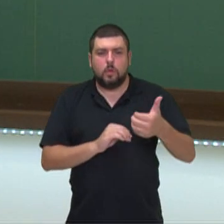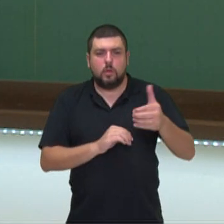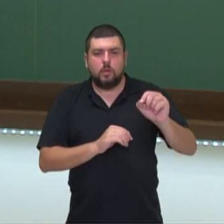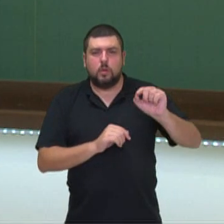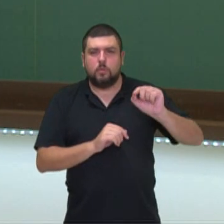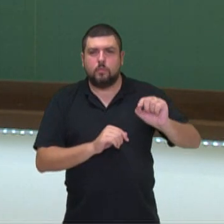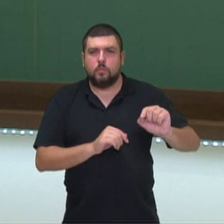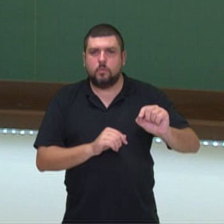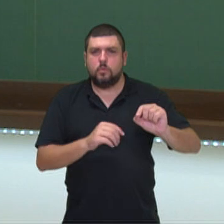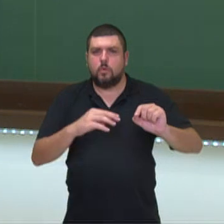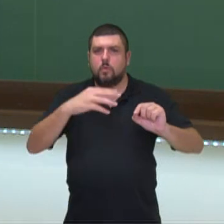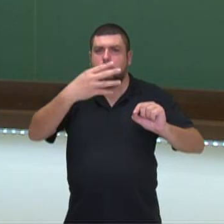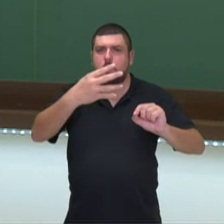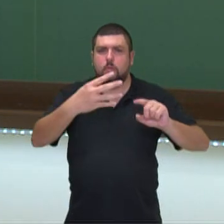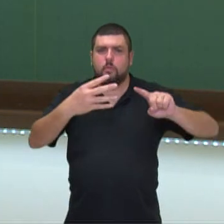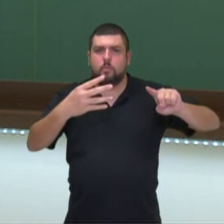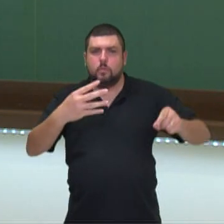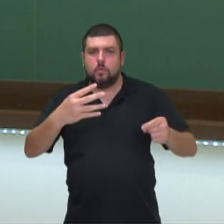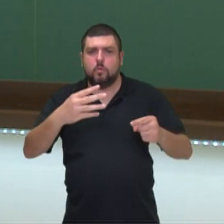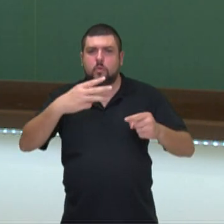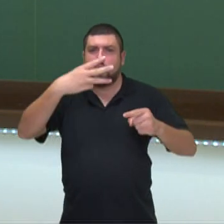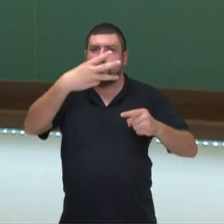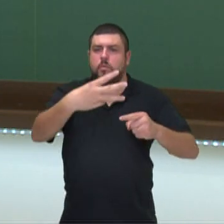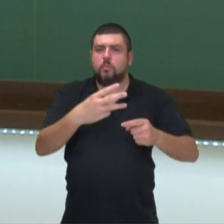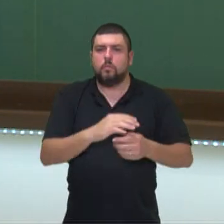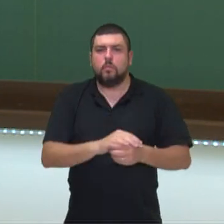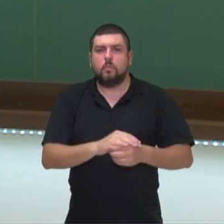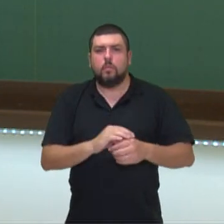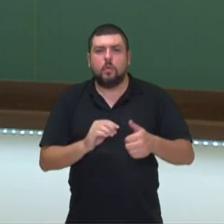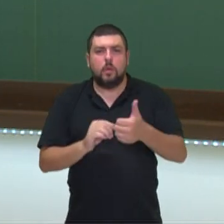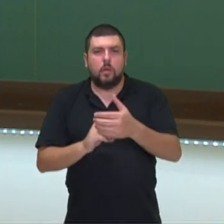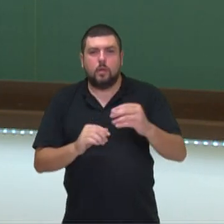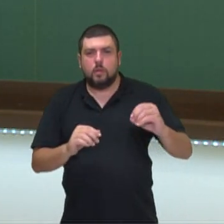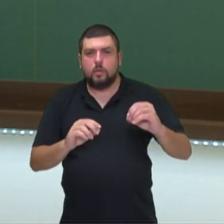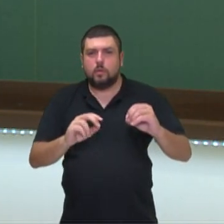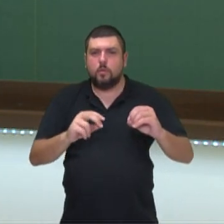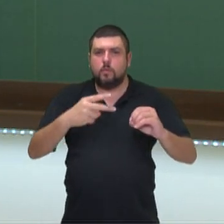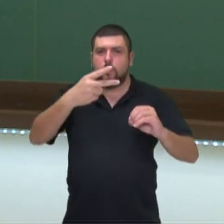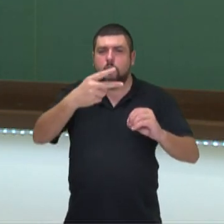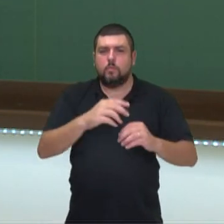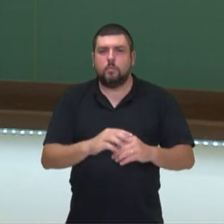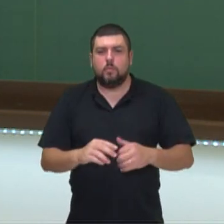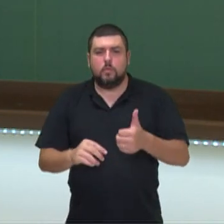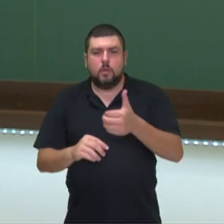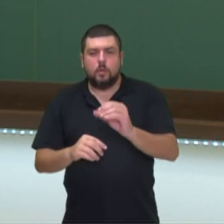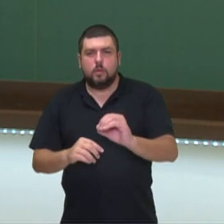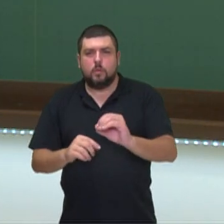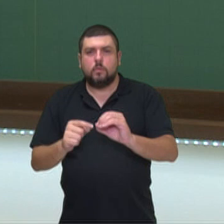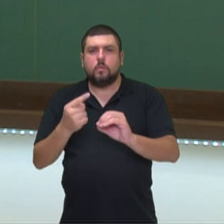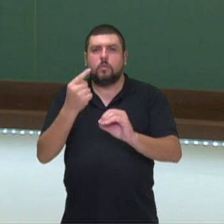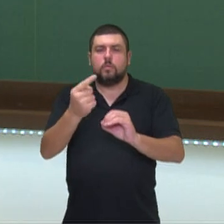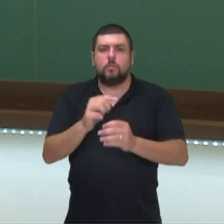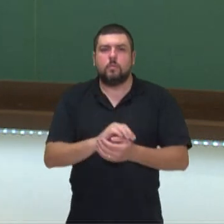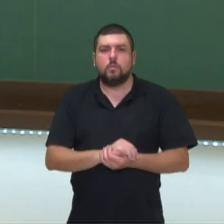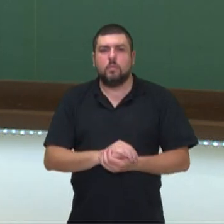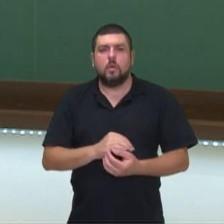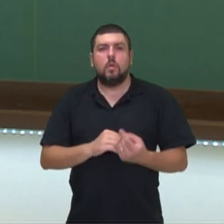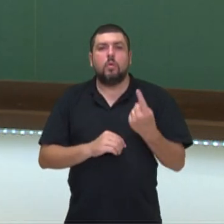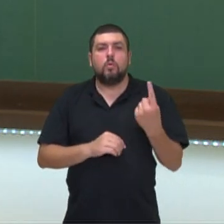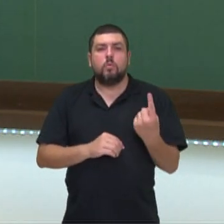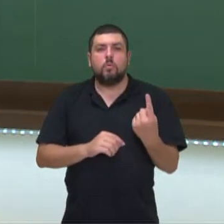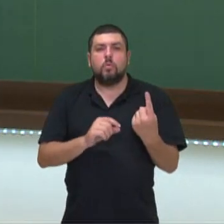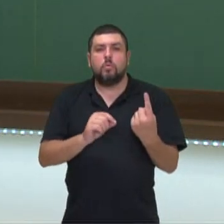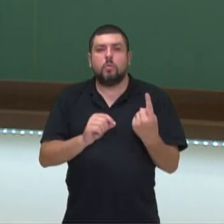1.000 é 10 ao cubo. 100 é 10 ao quadrado. O 10 é 10 elevado a 1. E o 1 é 10 elevado a